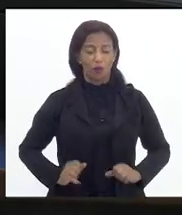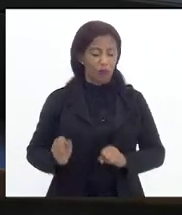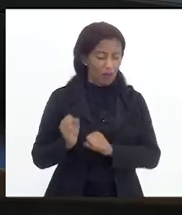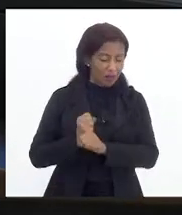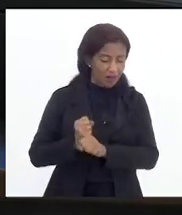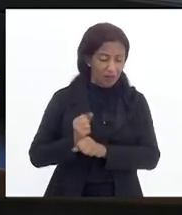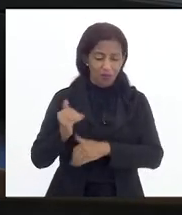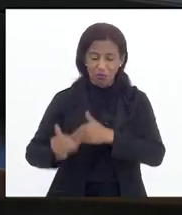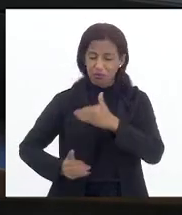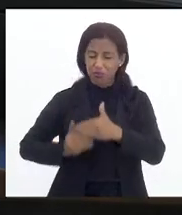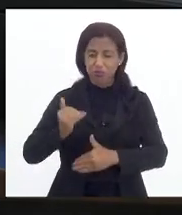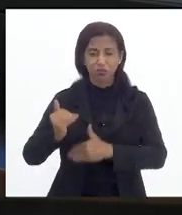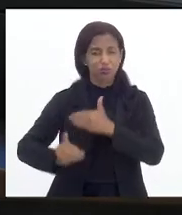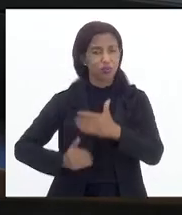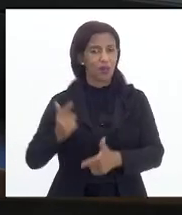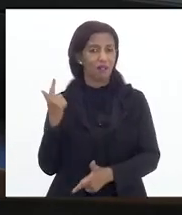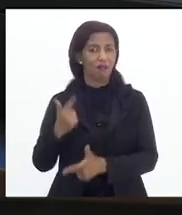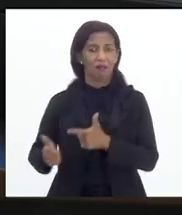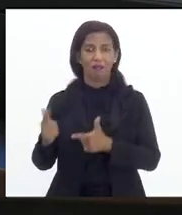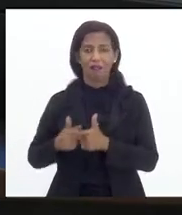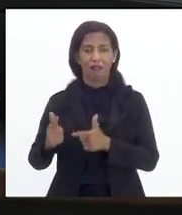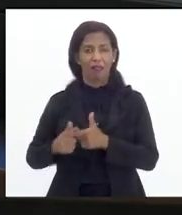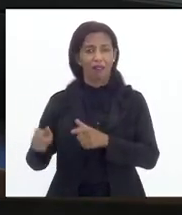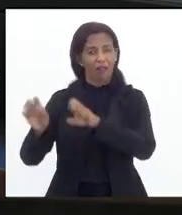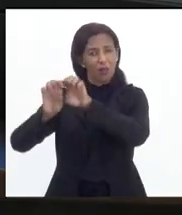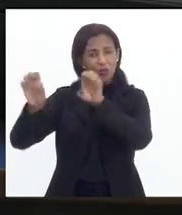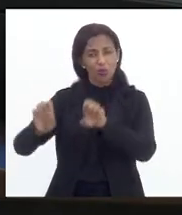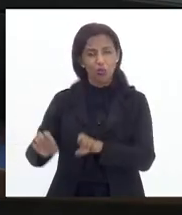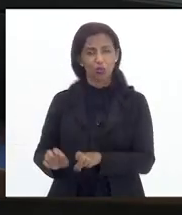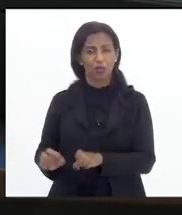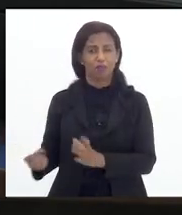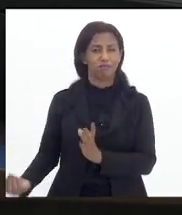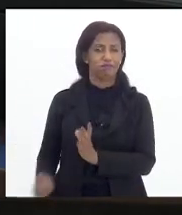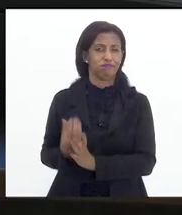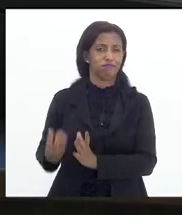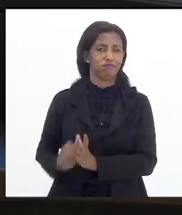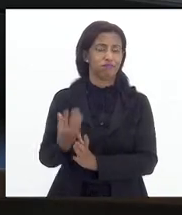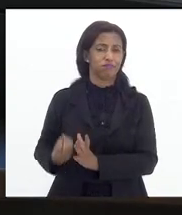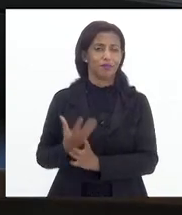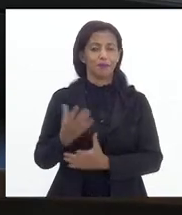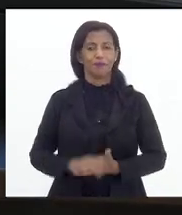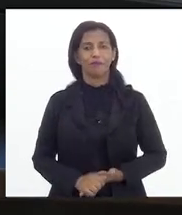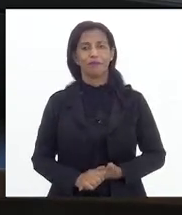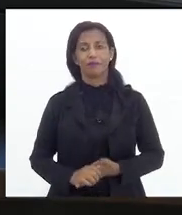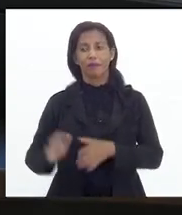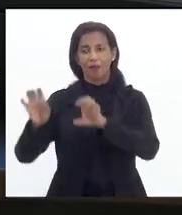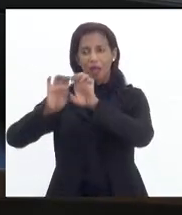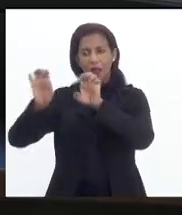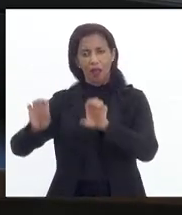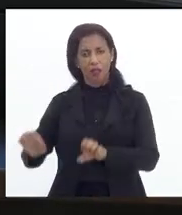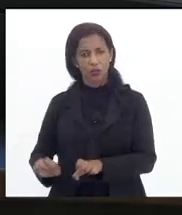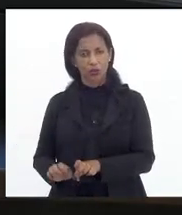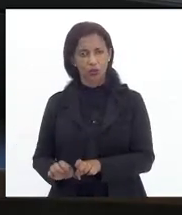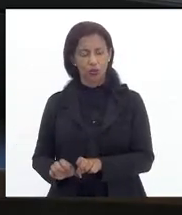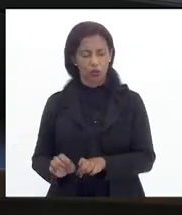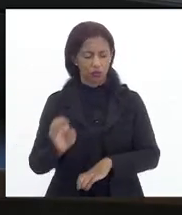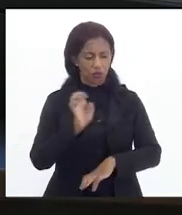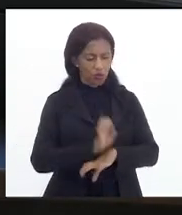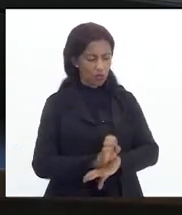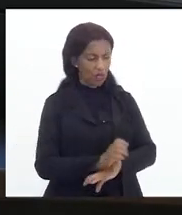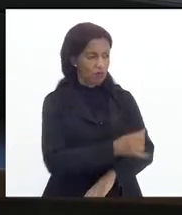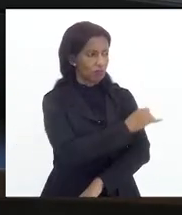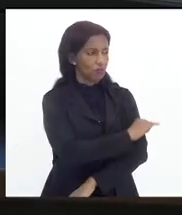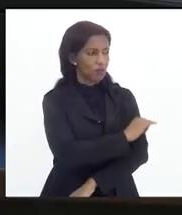de um problema crônico que a sua estrutura produtiva a estrutura produtiva do Estado do Rio de Janeiro é uma